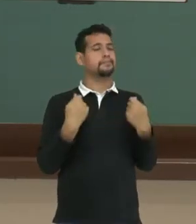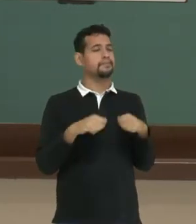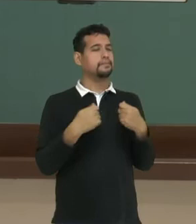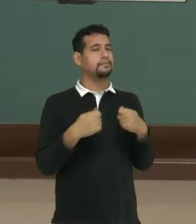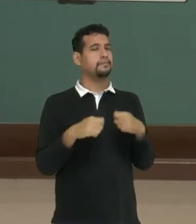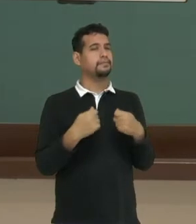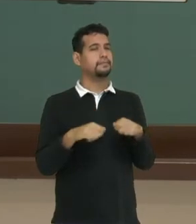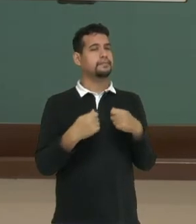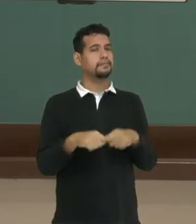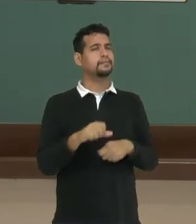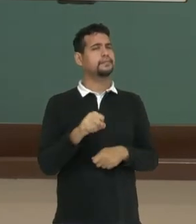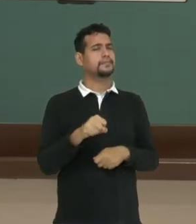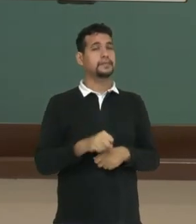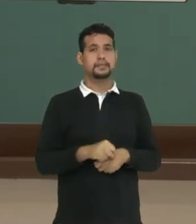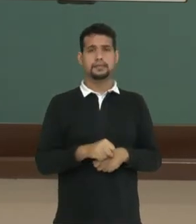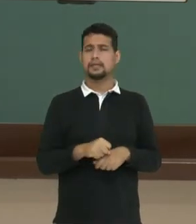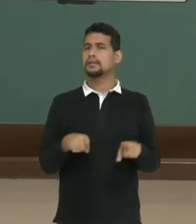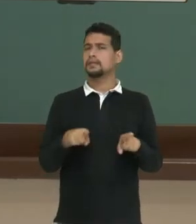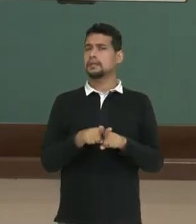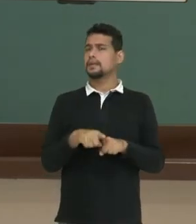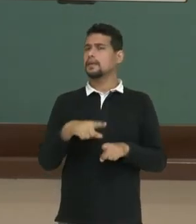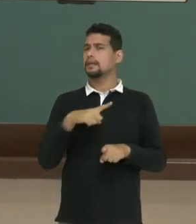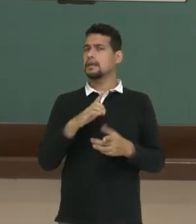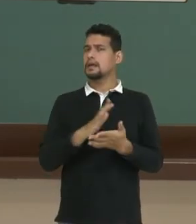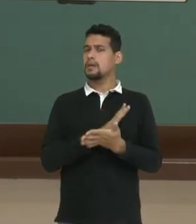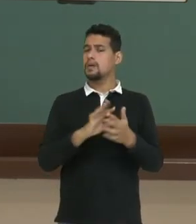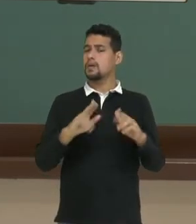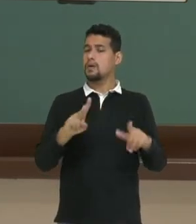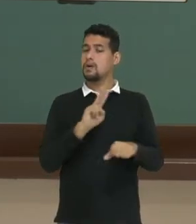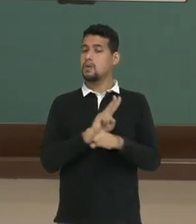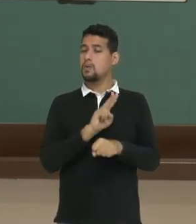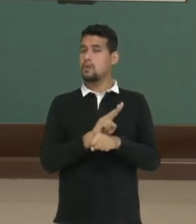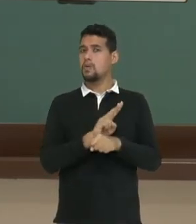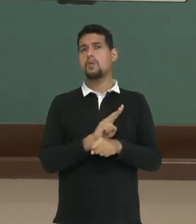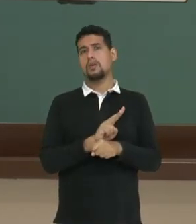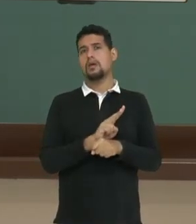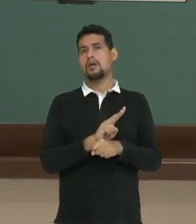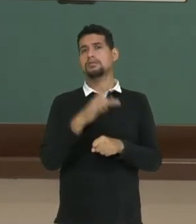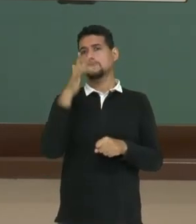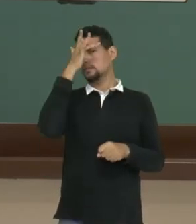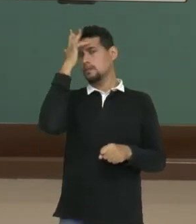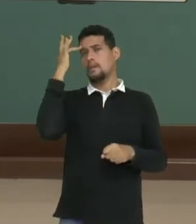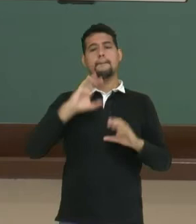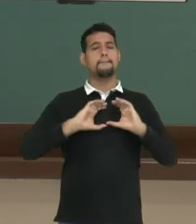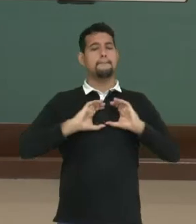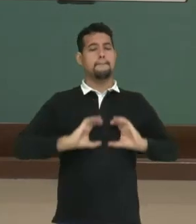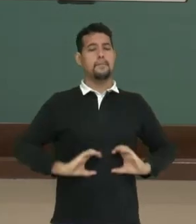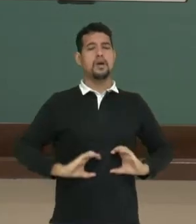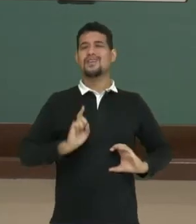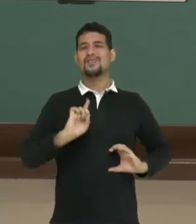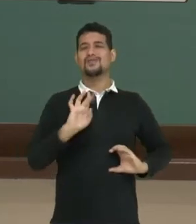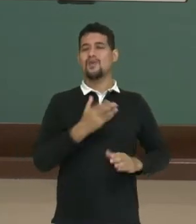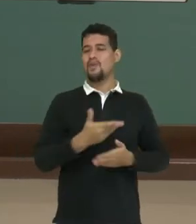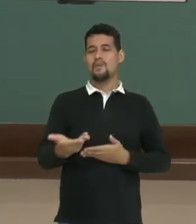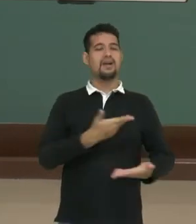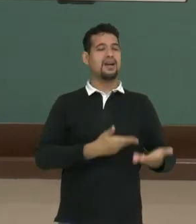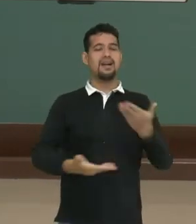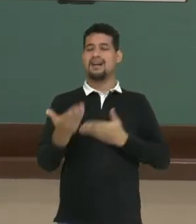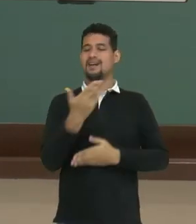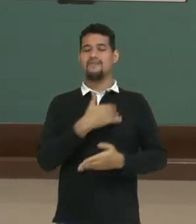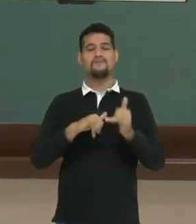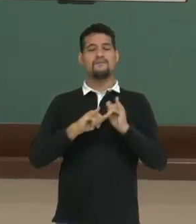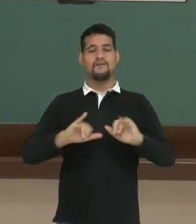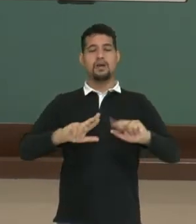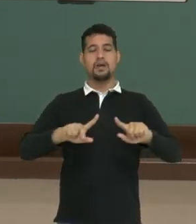de também ele ter atitudes preventivas, né? Ser um cidadão que vai não somente compartilhar essas informações, mas